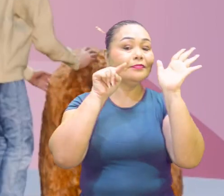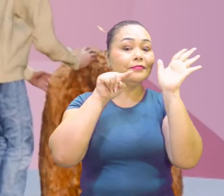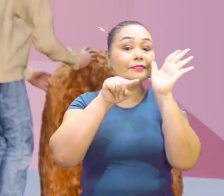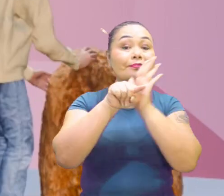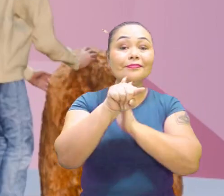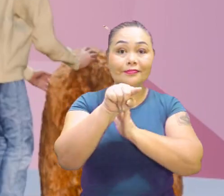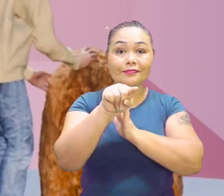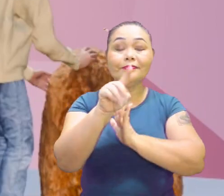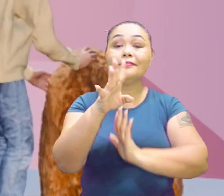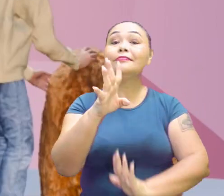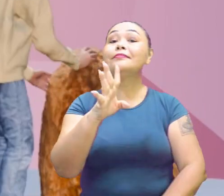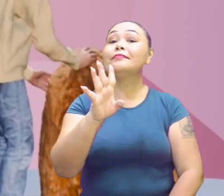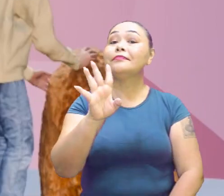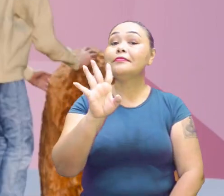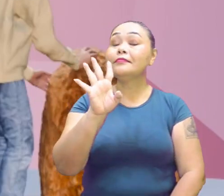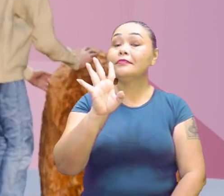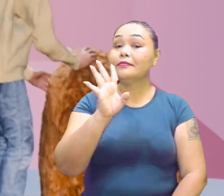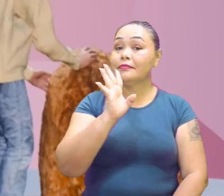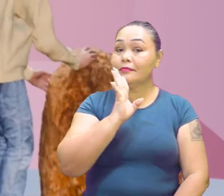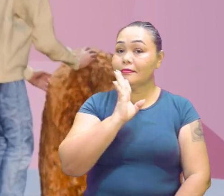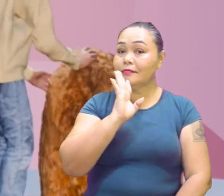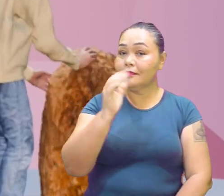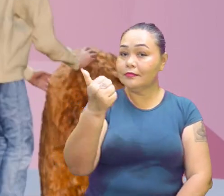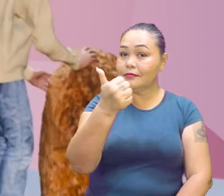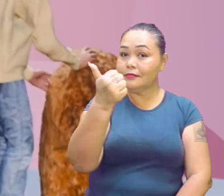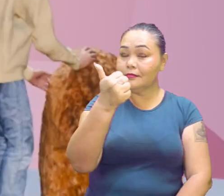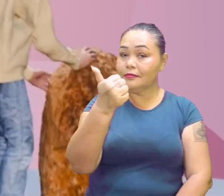você conhecer exemplos de